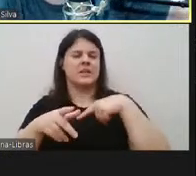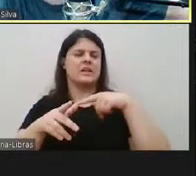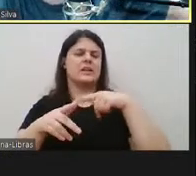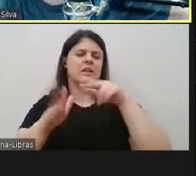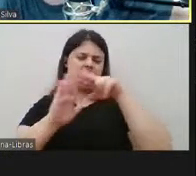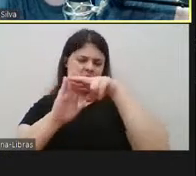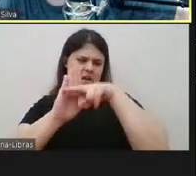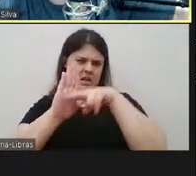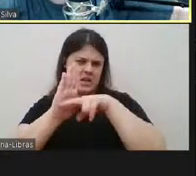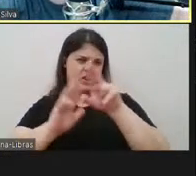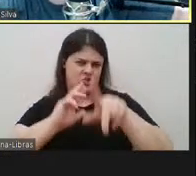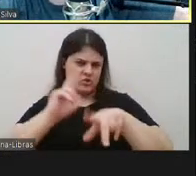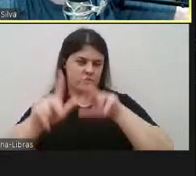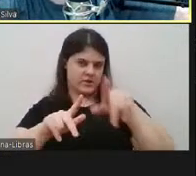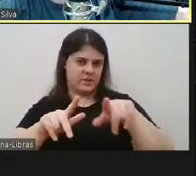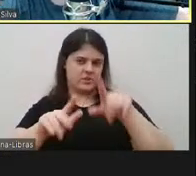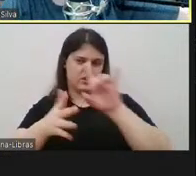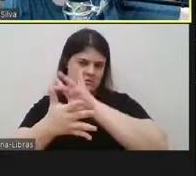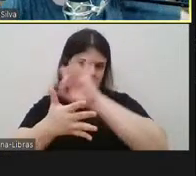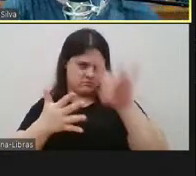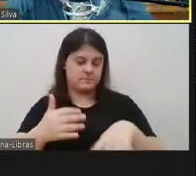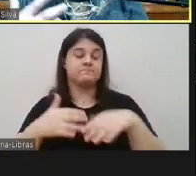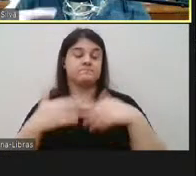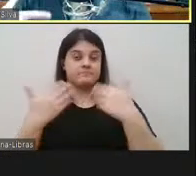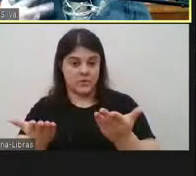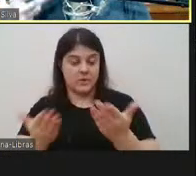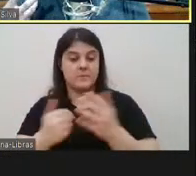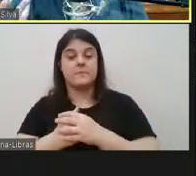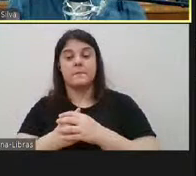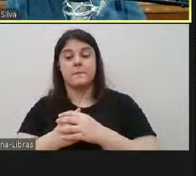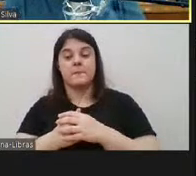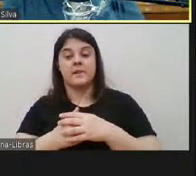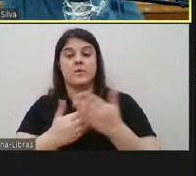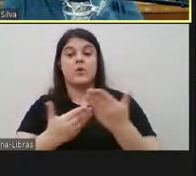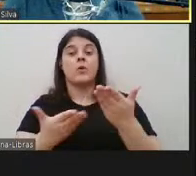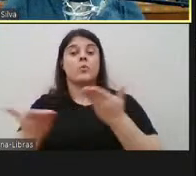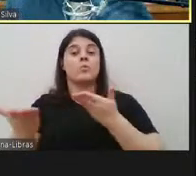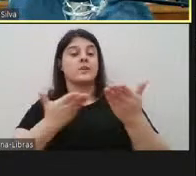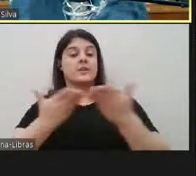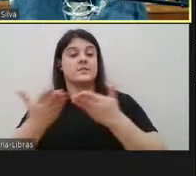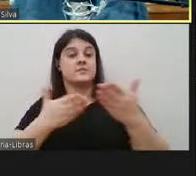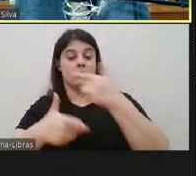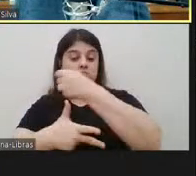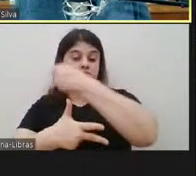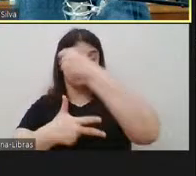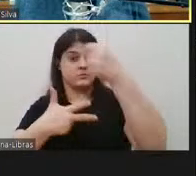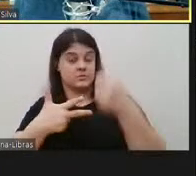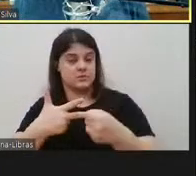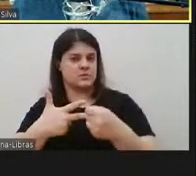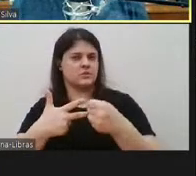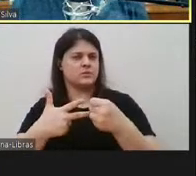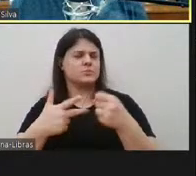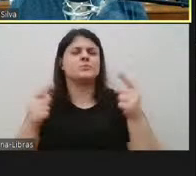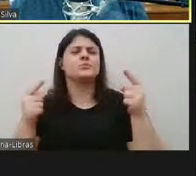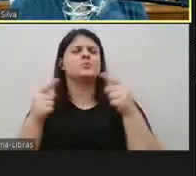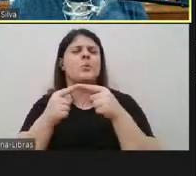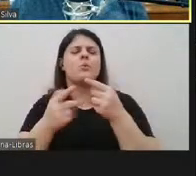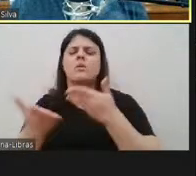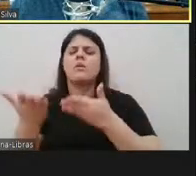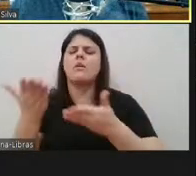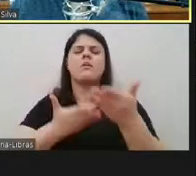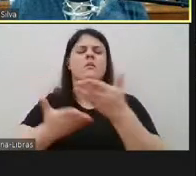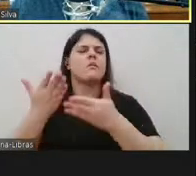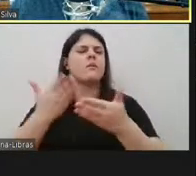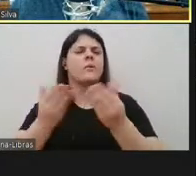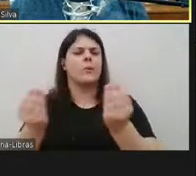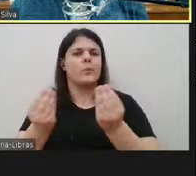regrinhas de composição esses tribunais perfeito Então veja essa relação entre os poderes o que que entremeia toda